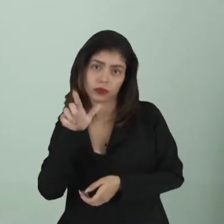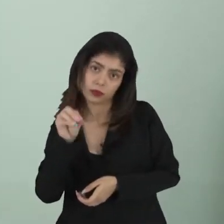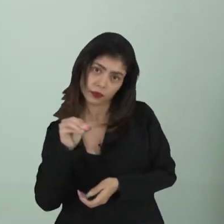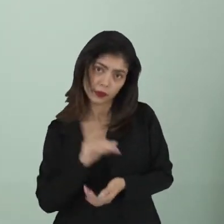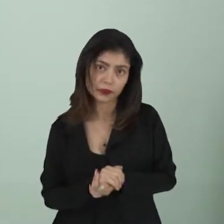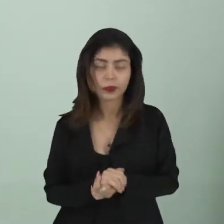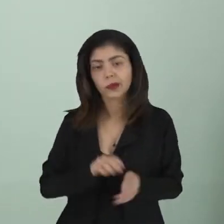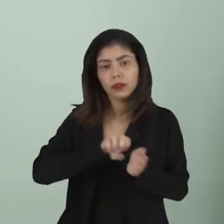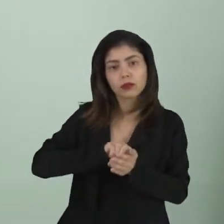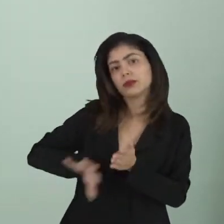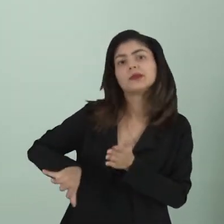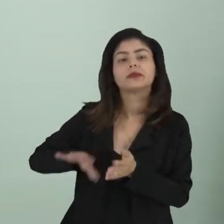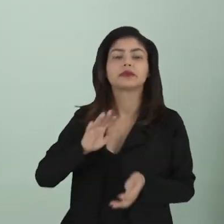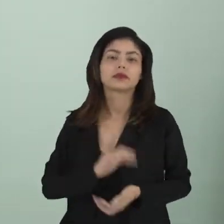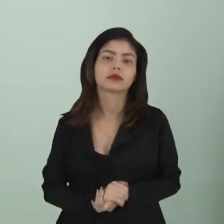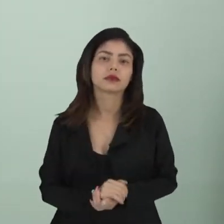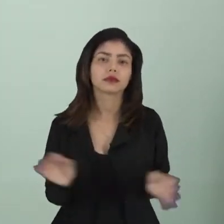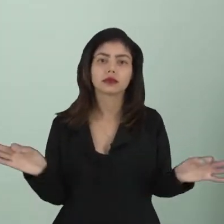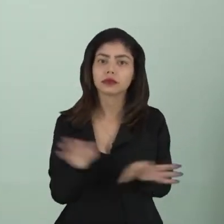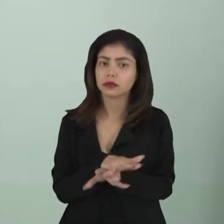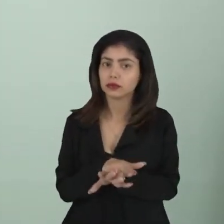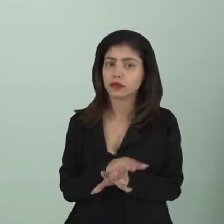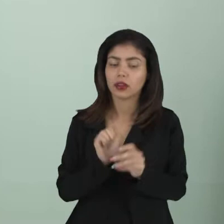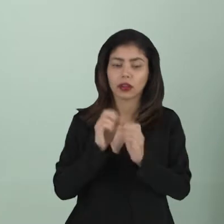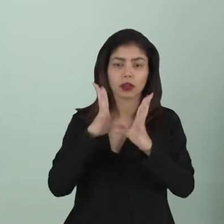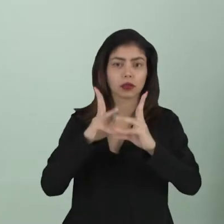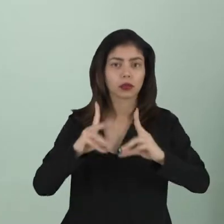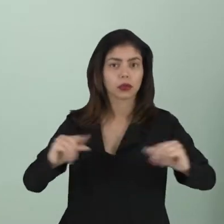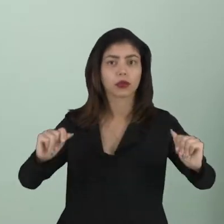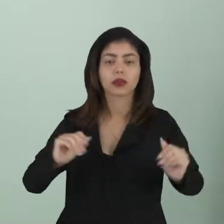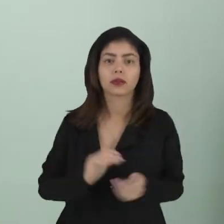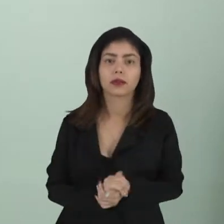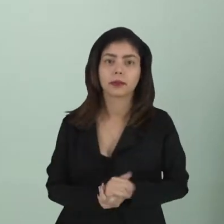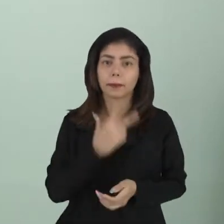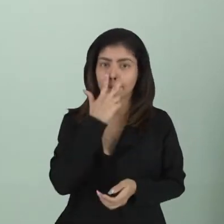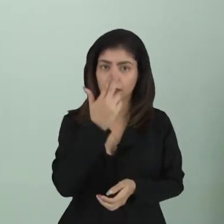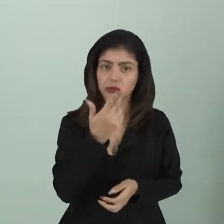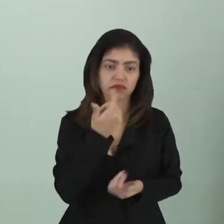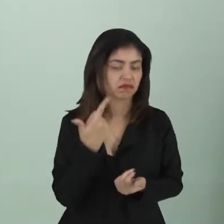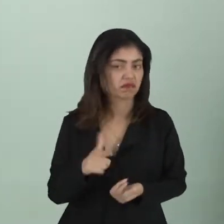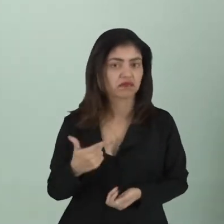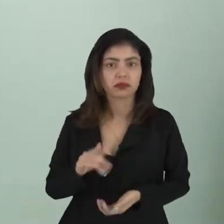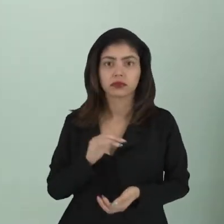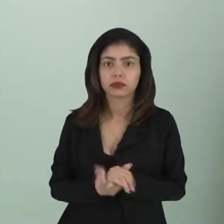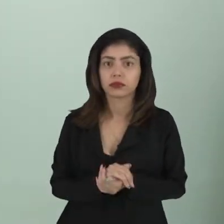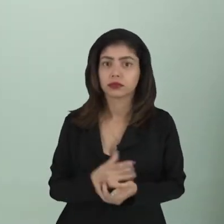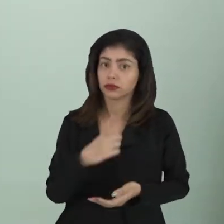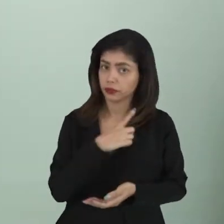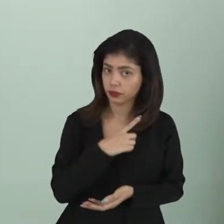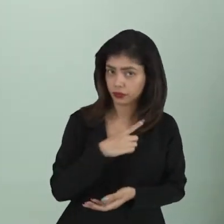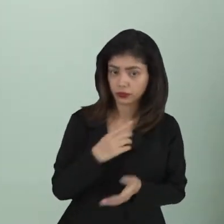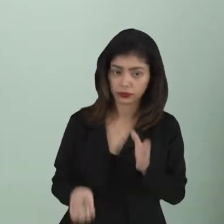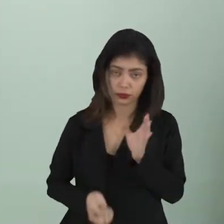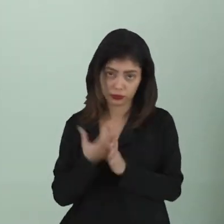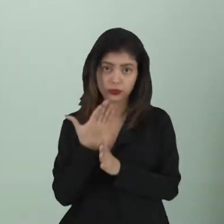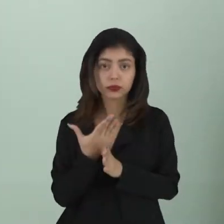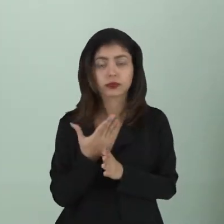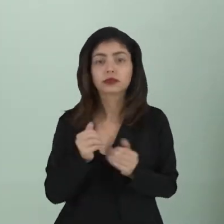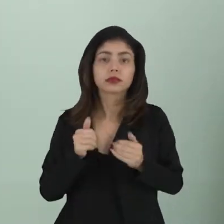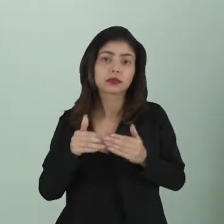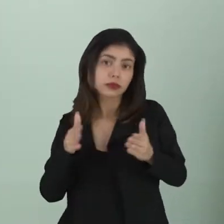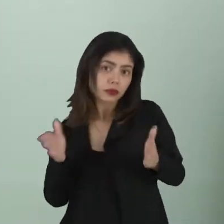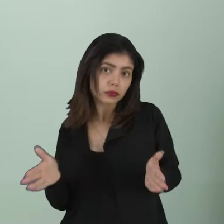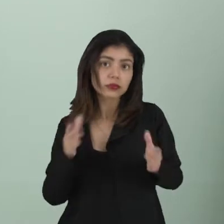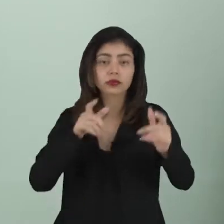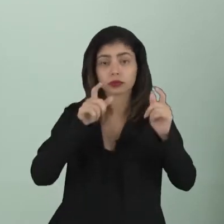se desagregar, ou seja, a se diluir, desaparecer, dando surgimento,